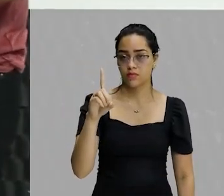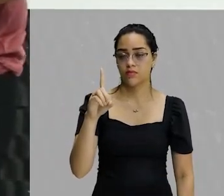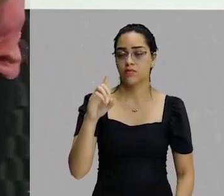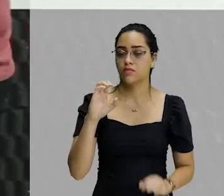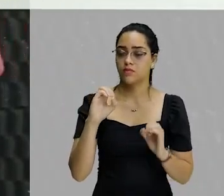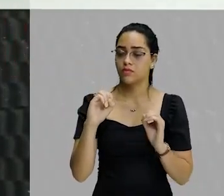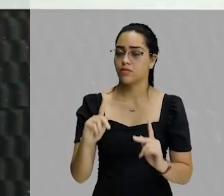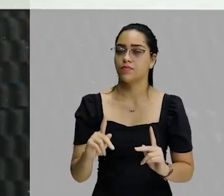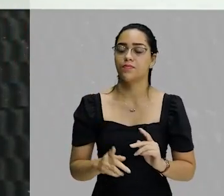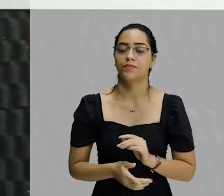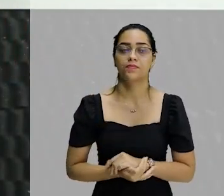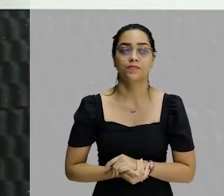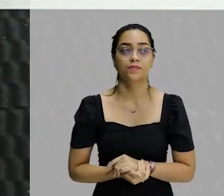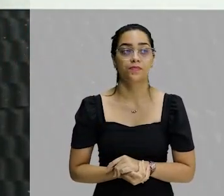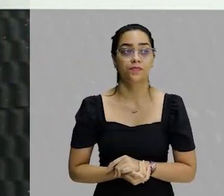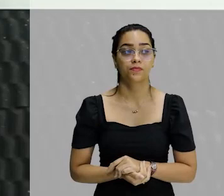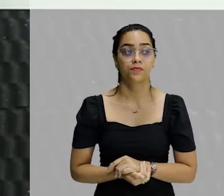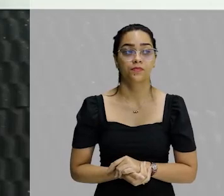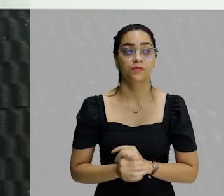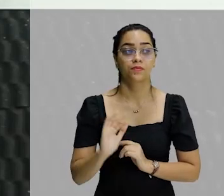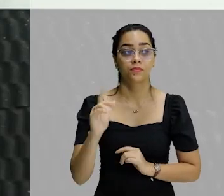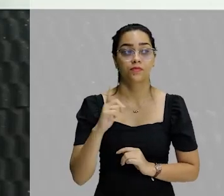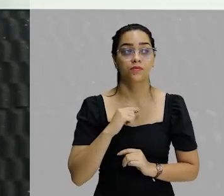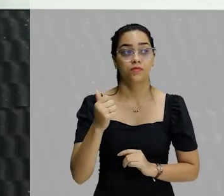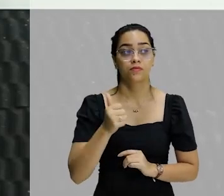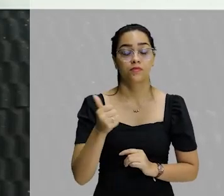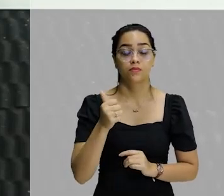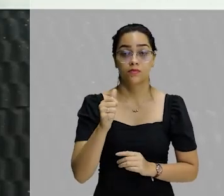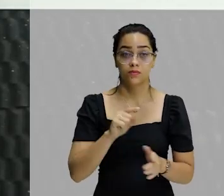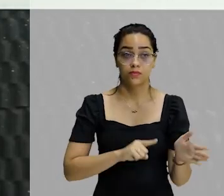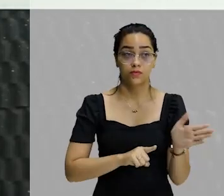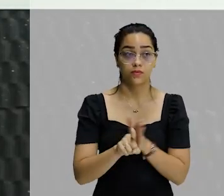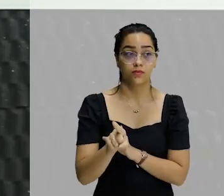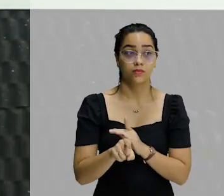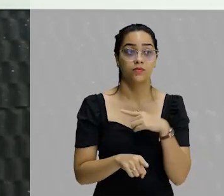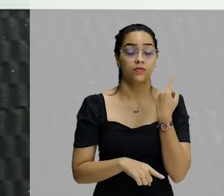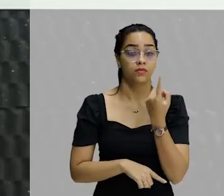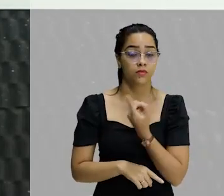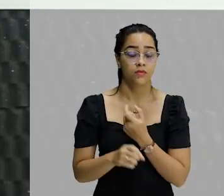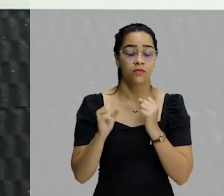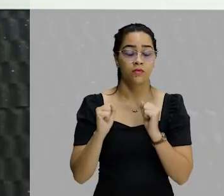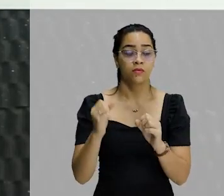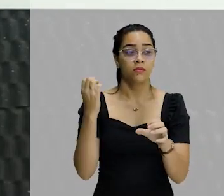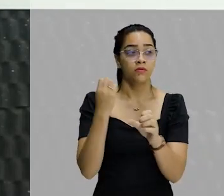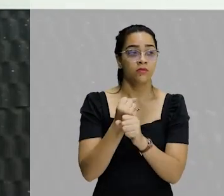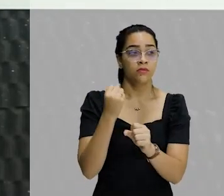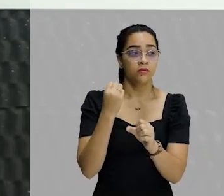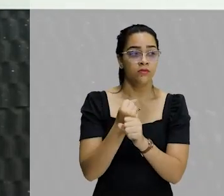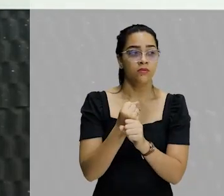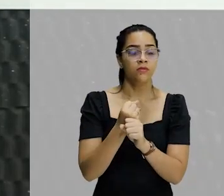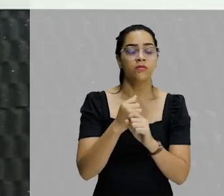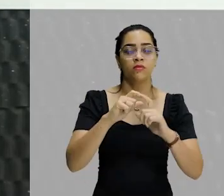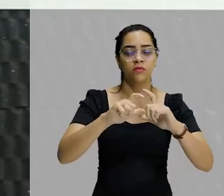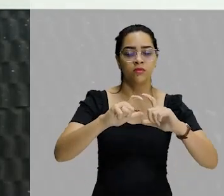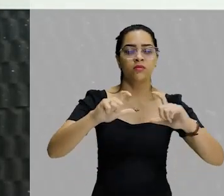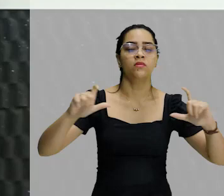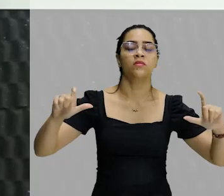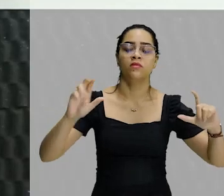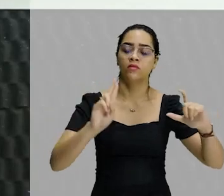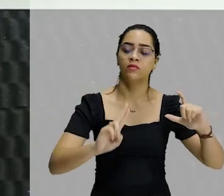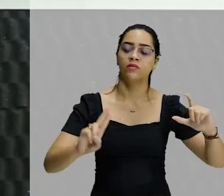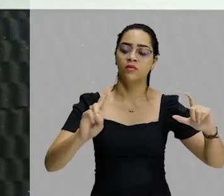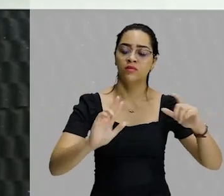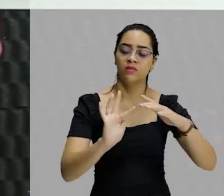cúbico, beleza? Então, feito aí a primeira questão para a gente calcular aí a fórmula, né? Usar